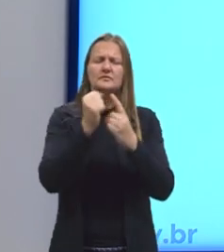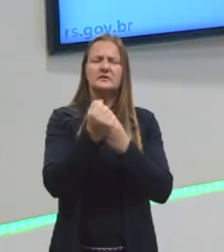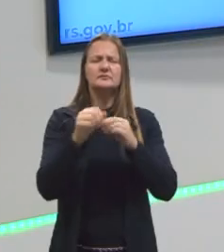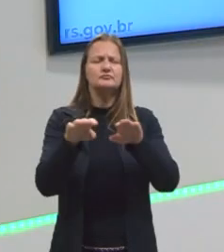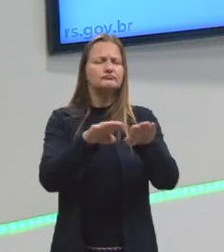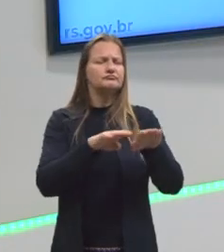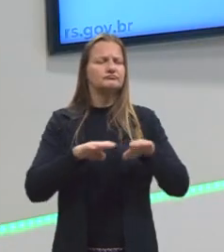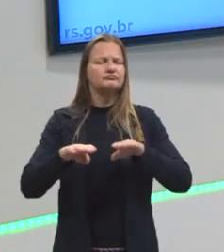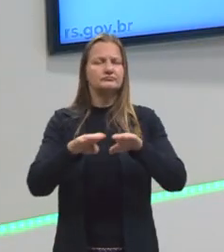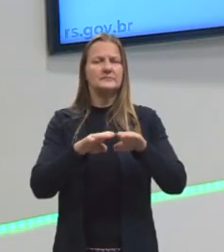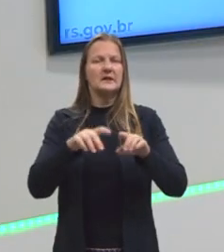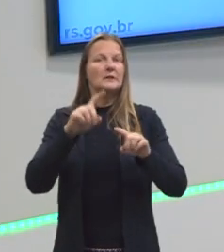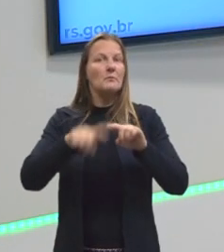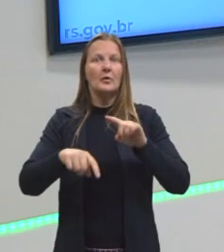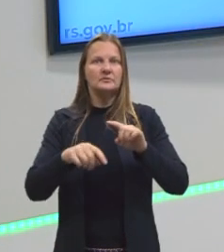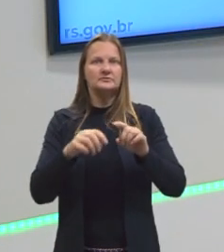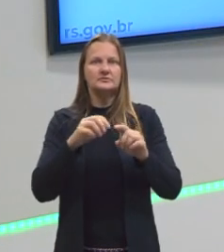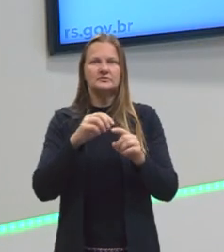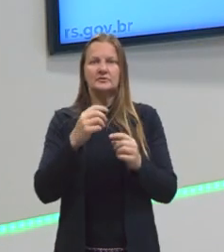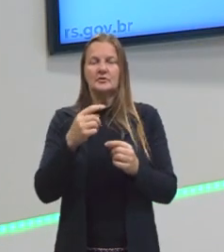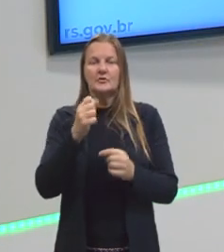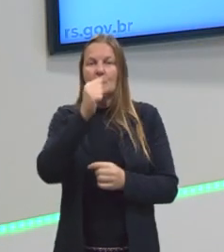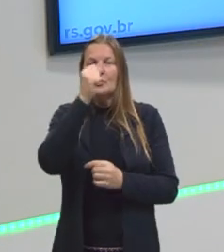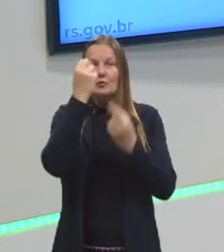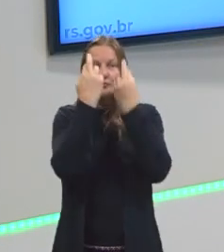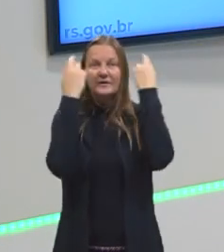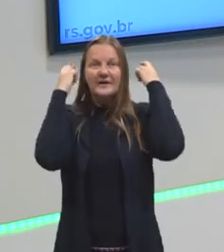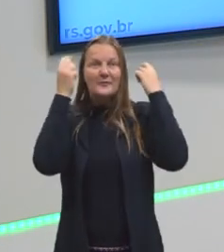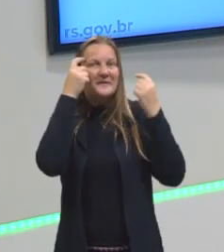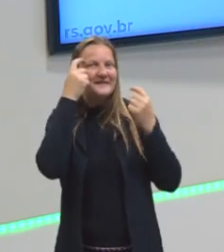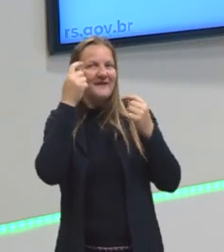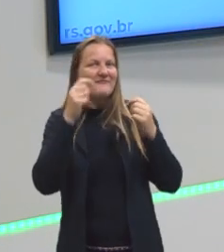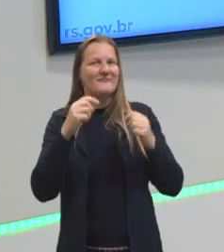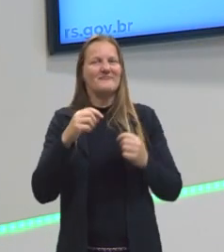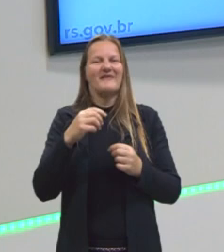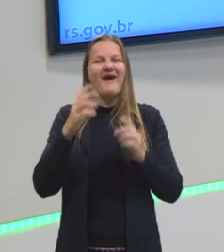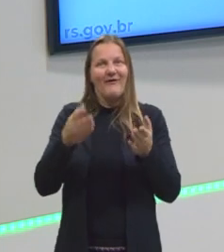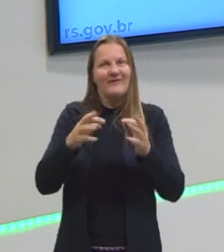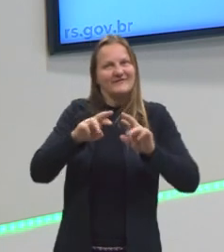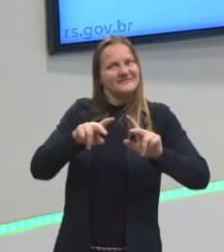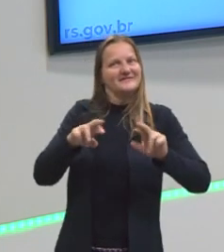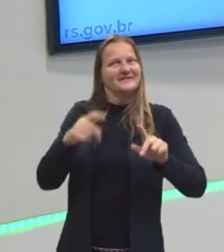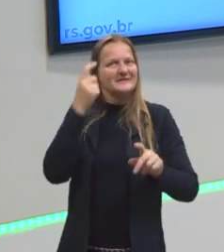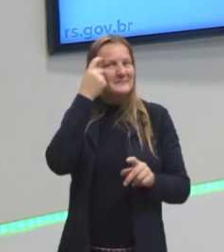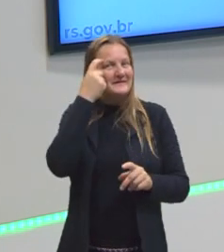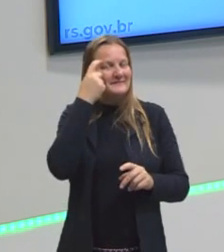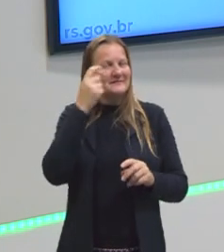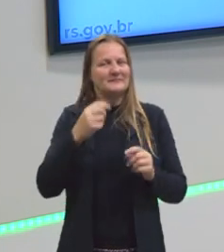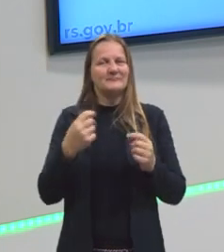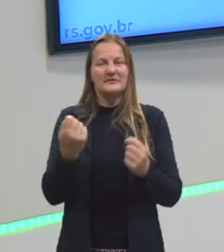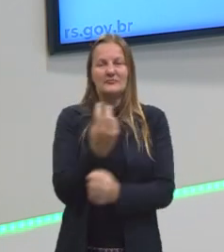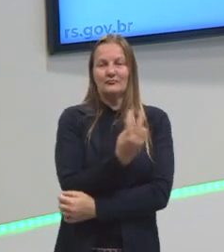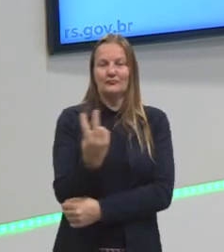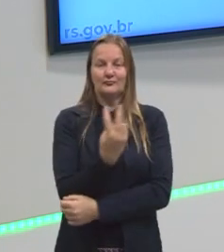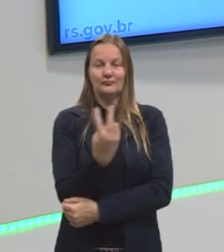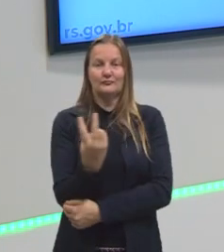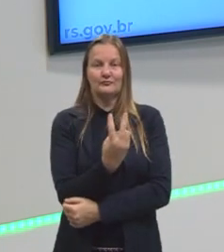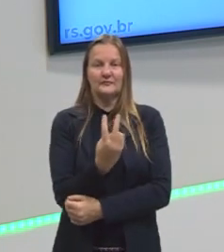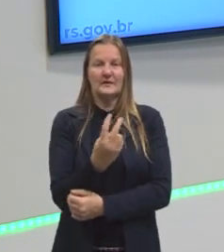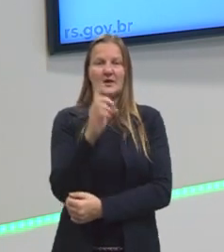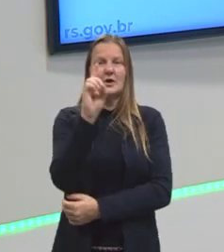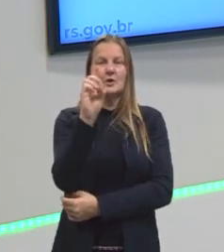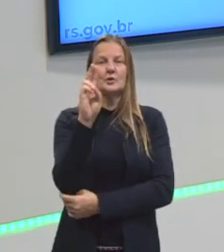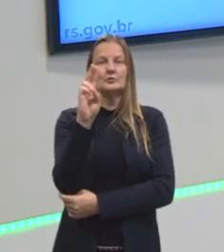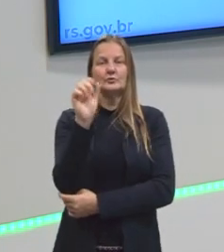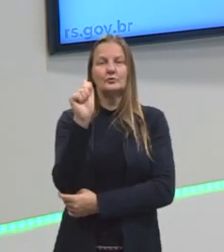ser resolvida pela sociedade como aconteceu os gregos mas tem um parâmetro continuar essa dualidade que traz que